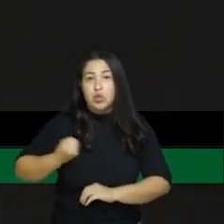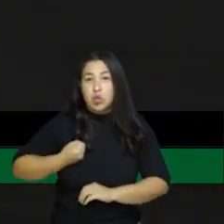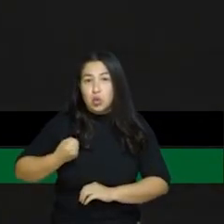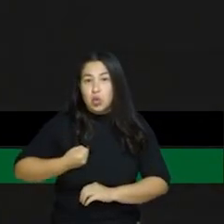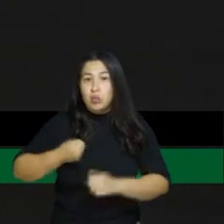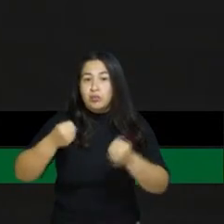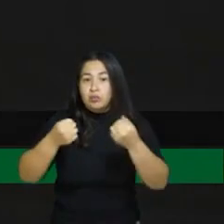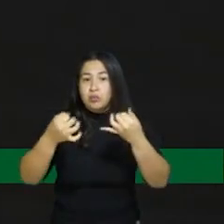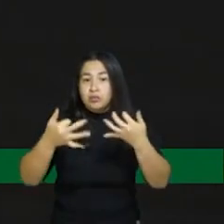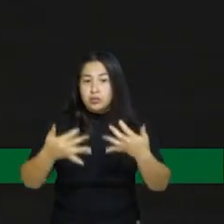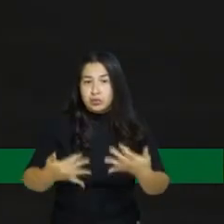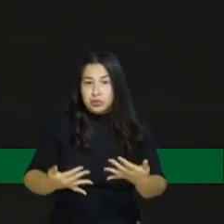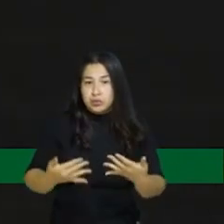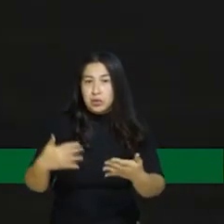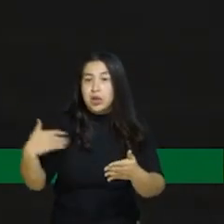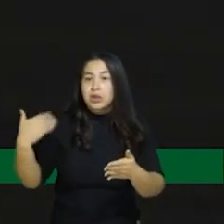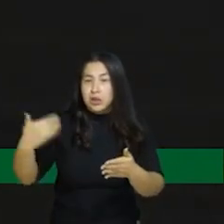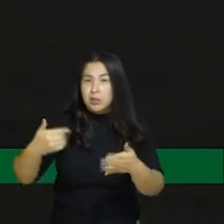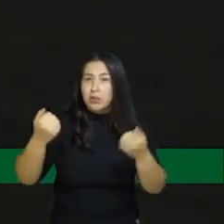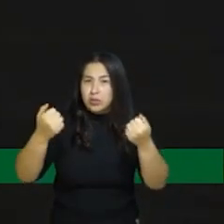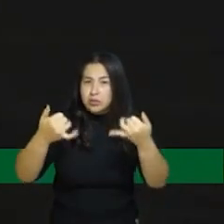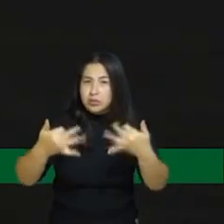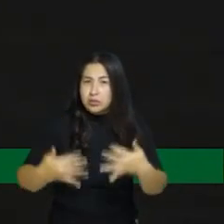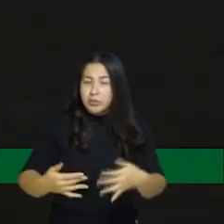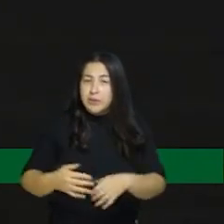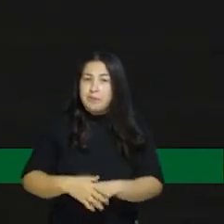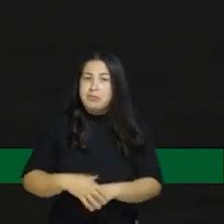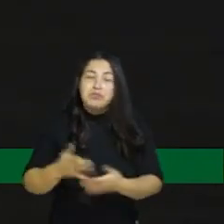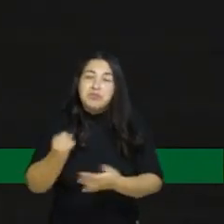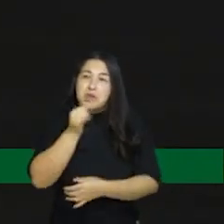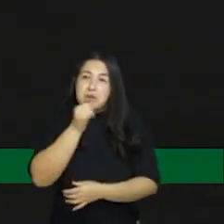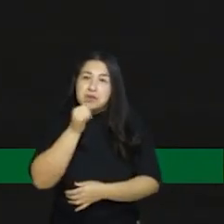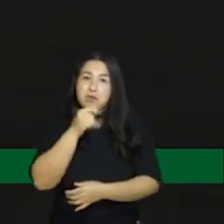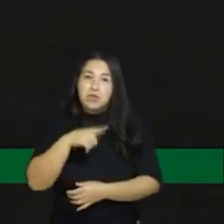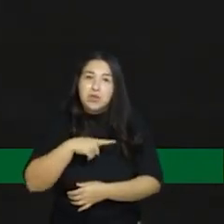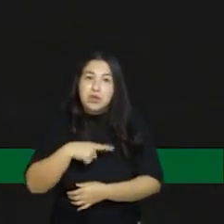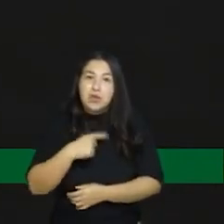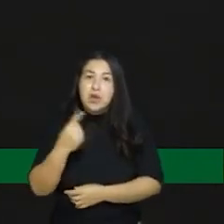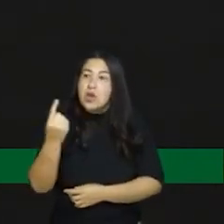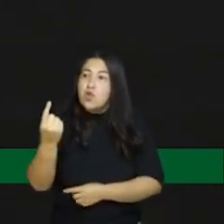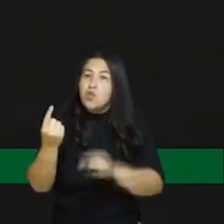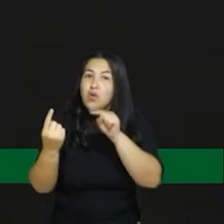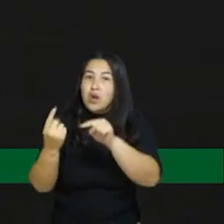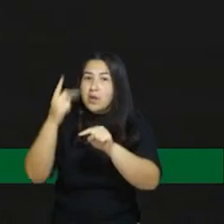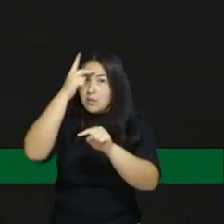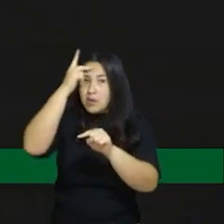do que o projeto faz depois, mas quando há uma denúncia, quando é um caso denunciado,